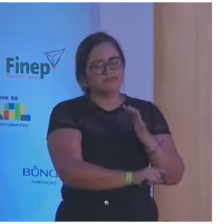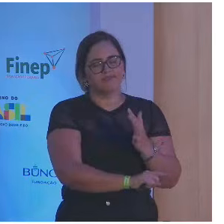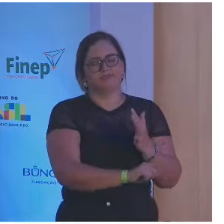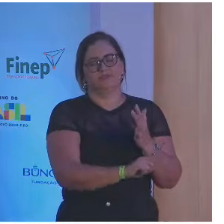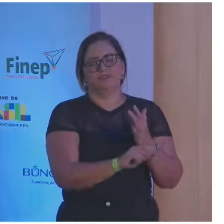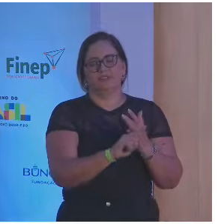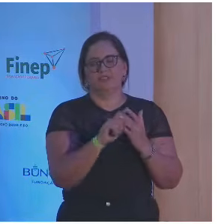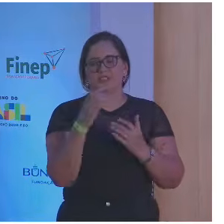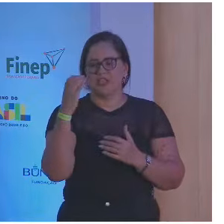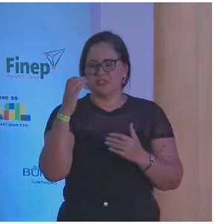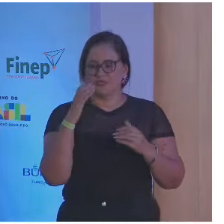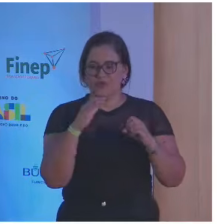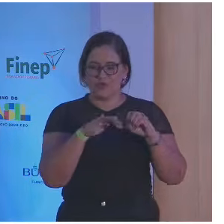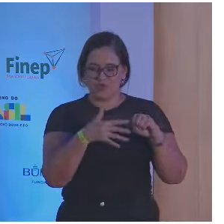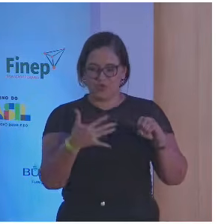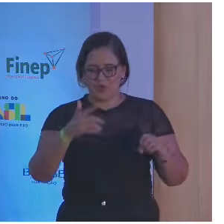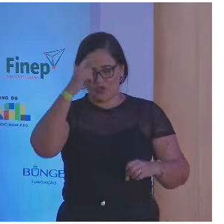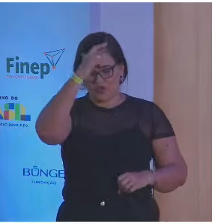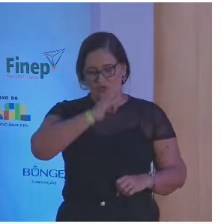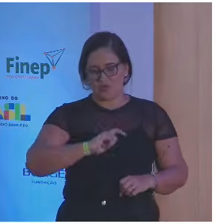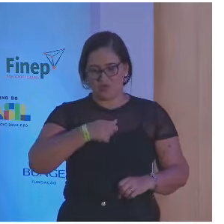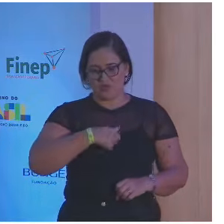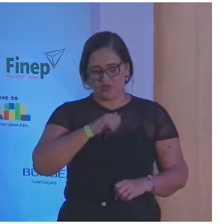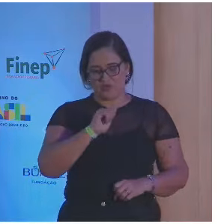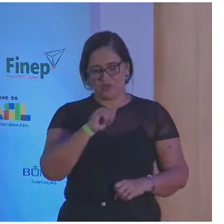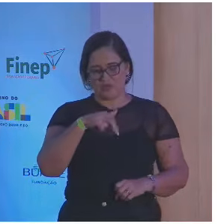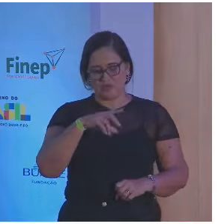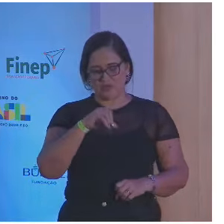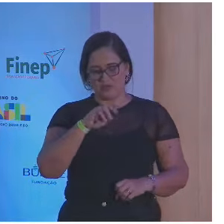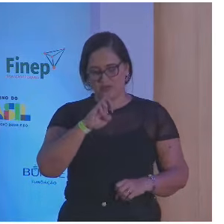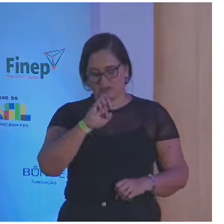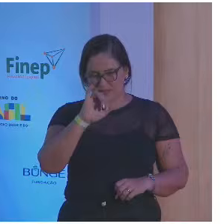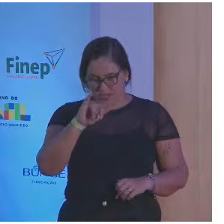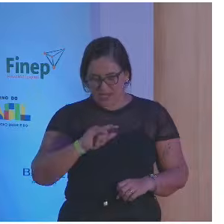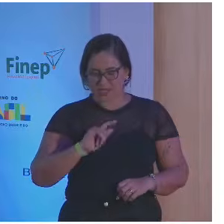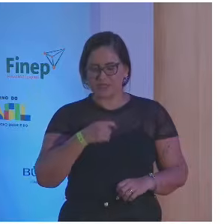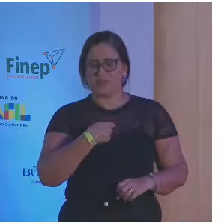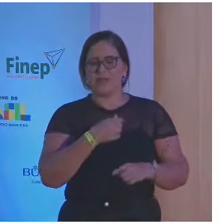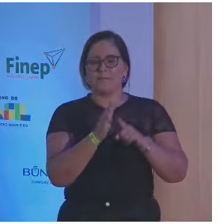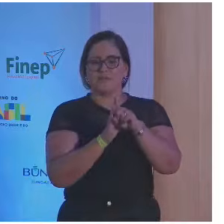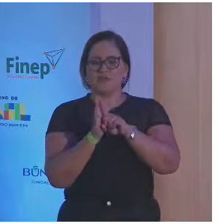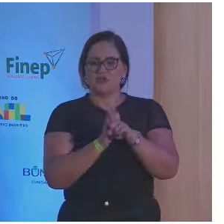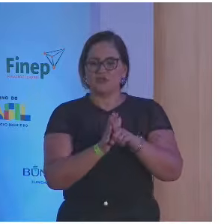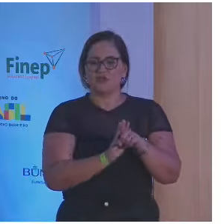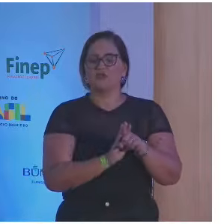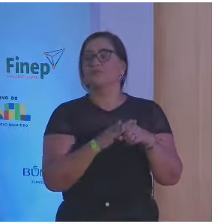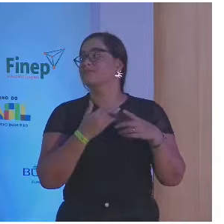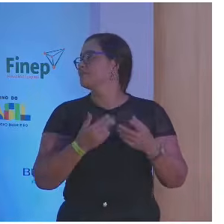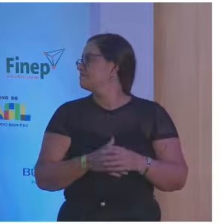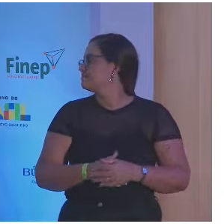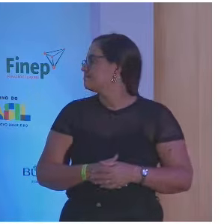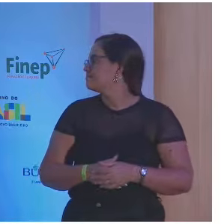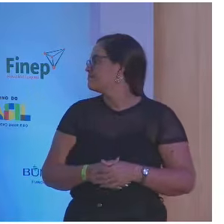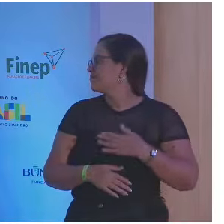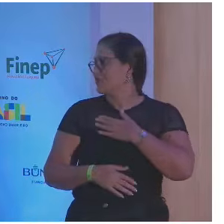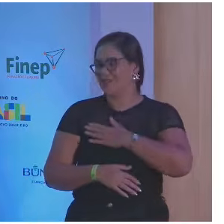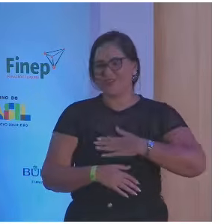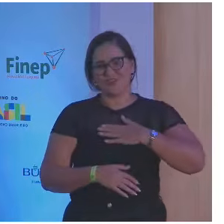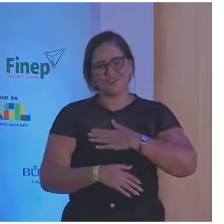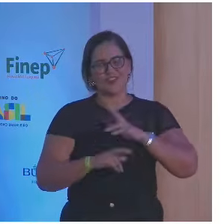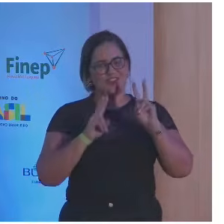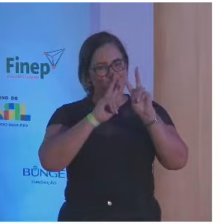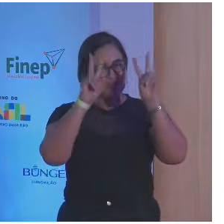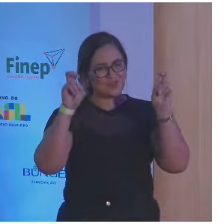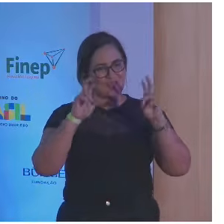científica do oceano. Eu sou André Polejac, estou o diretor de pesquisa e inovação do INPO, e gostei muito do